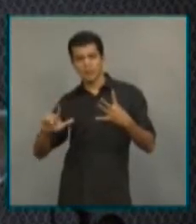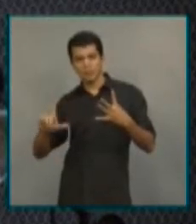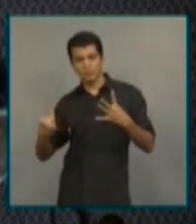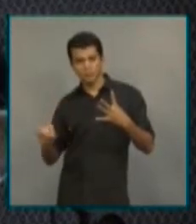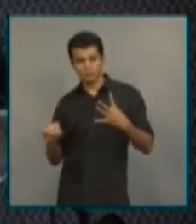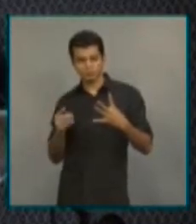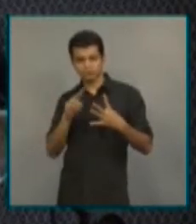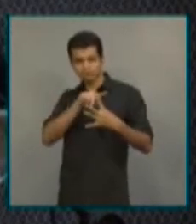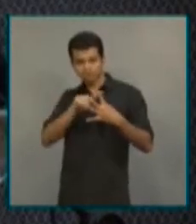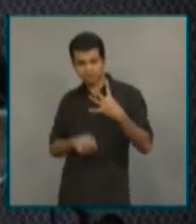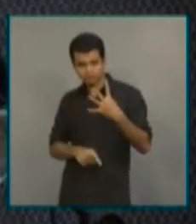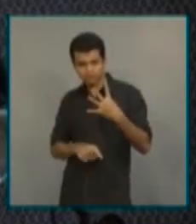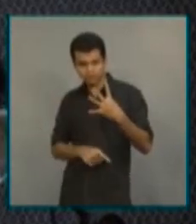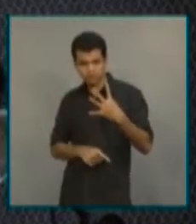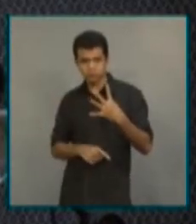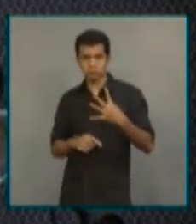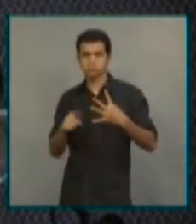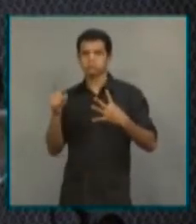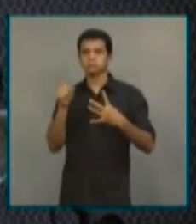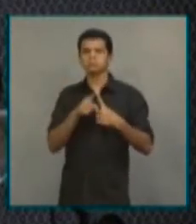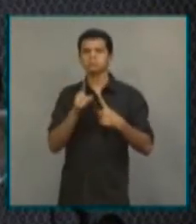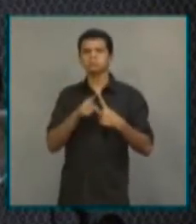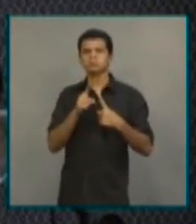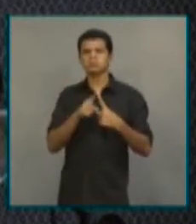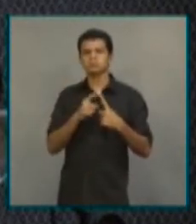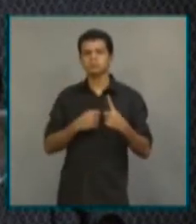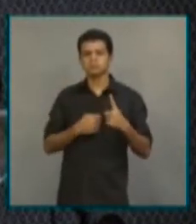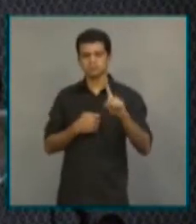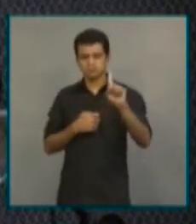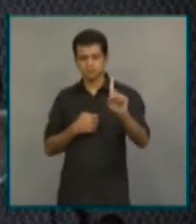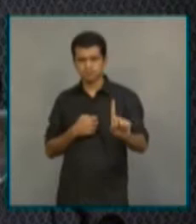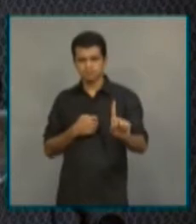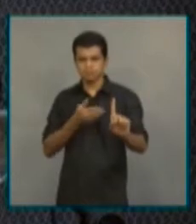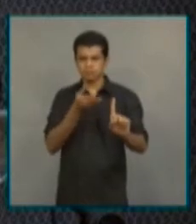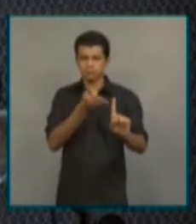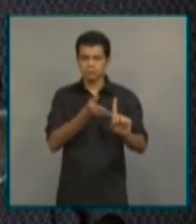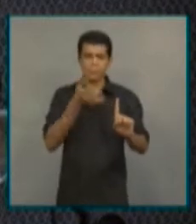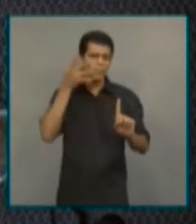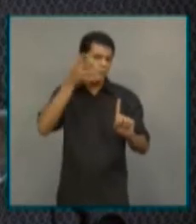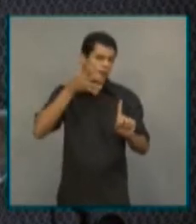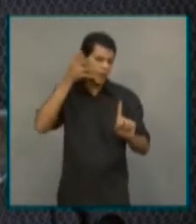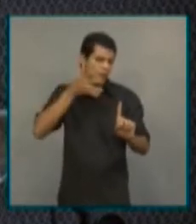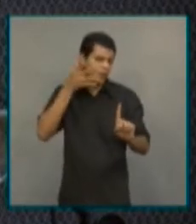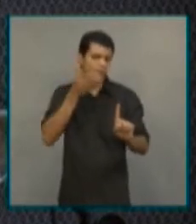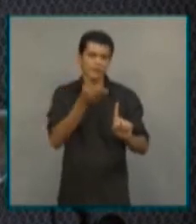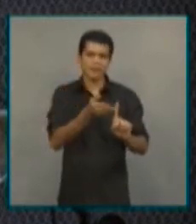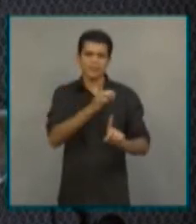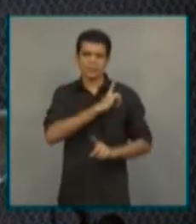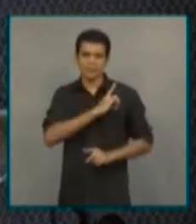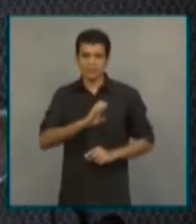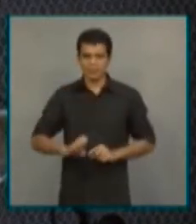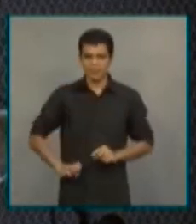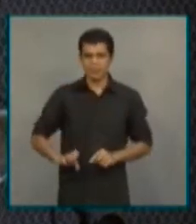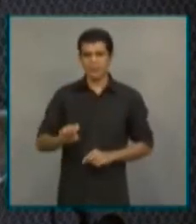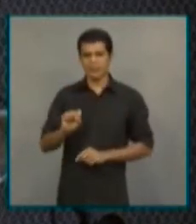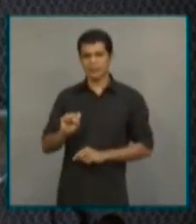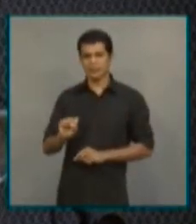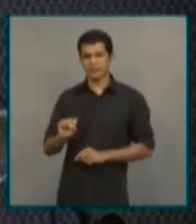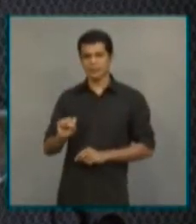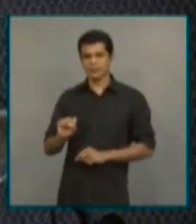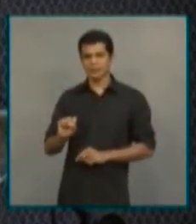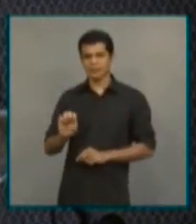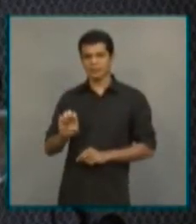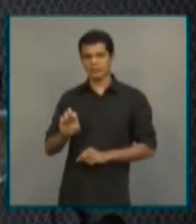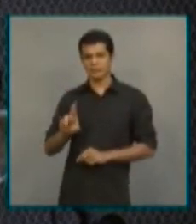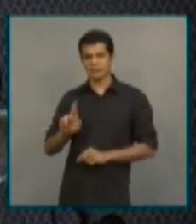Com a palavra, o presidente da CCJ, excelentíssimo senhor deputado Sérgio Aguiar, que atuará,